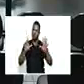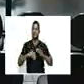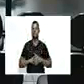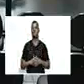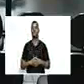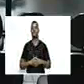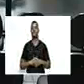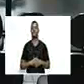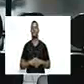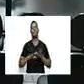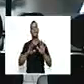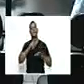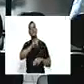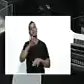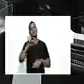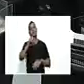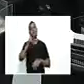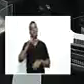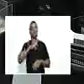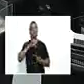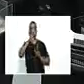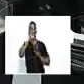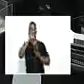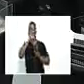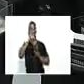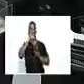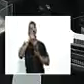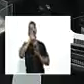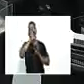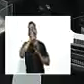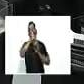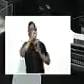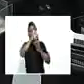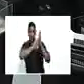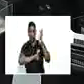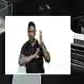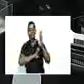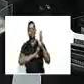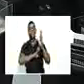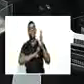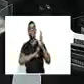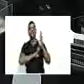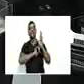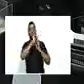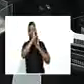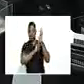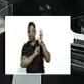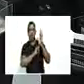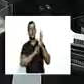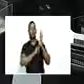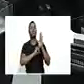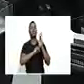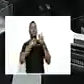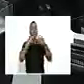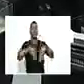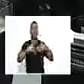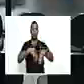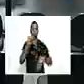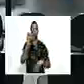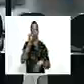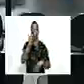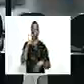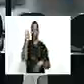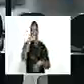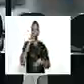Eh mas se você tiver um edital de concurso né para 8 horas isso não quer dizer que tem que fazer 8 horas